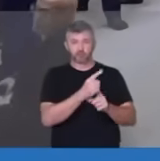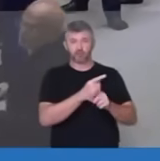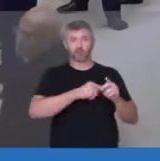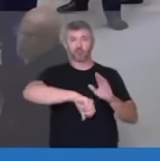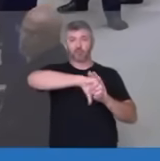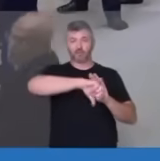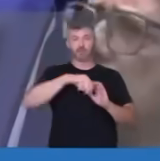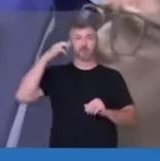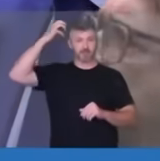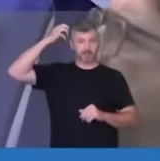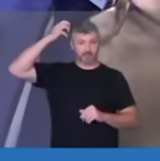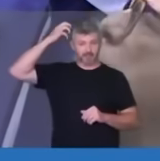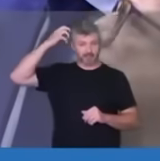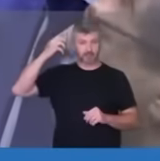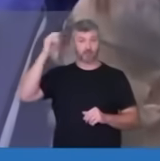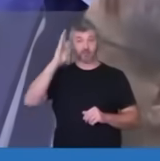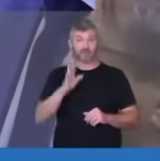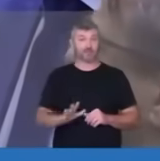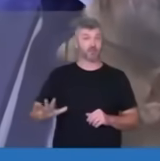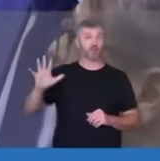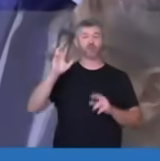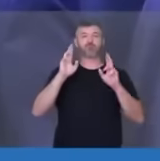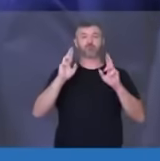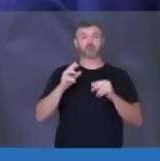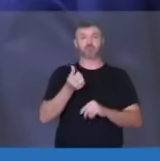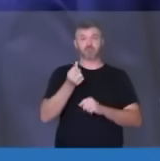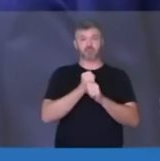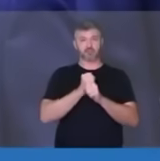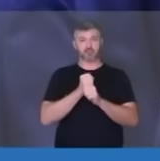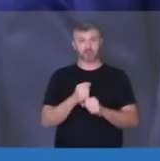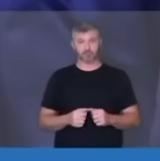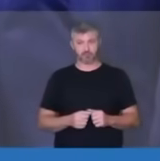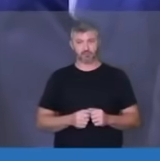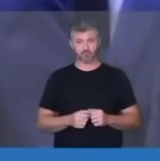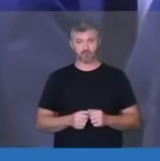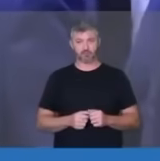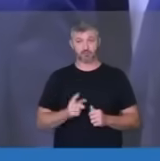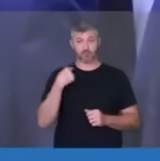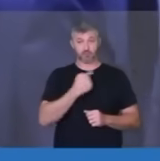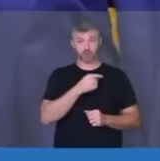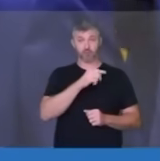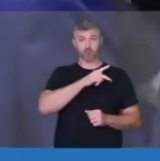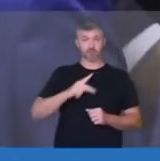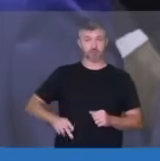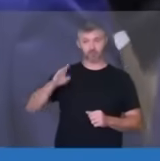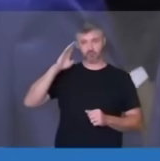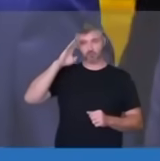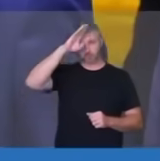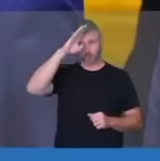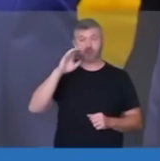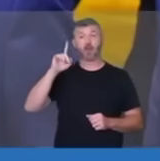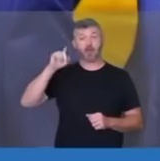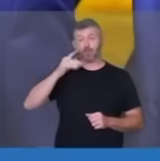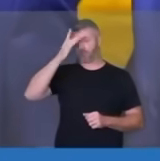caso Marielle é o que o Brasil todo sempre esperou durante os últimos 6 anos. Sim. Nosso presidente Bolsonaro foi um